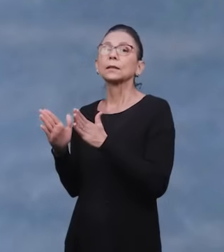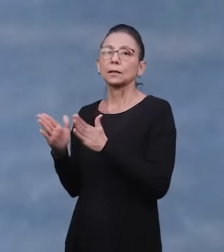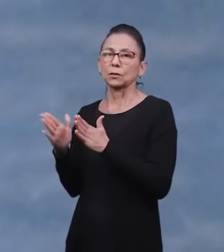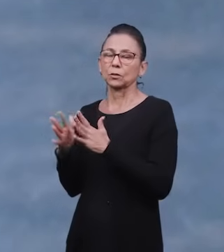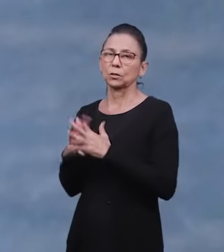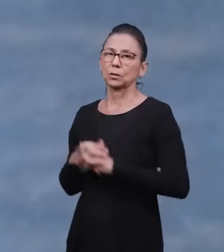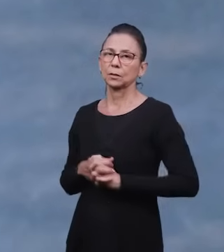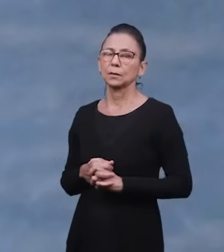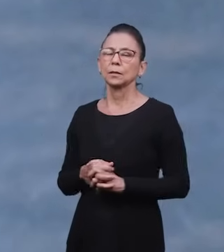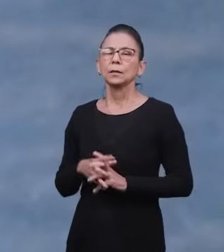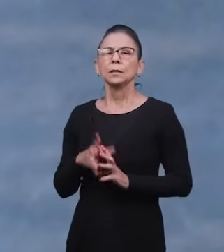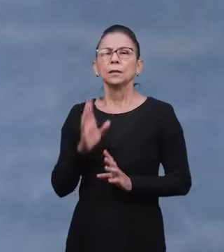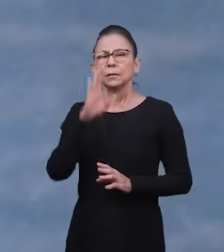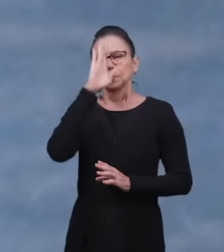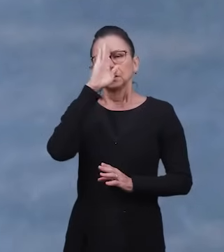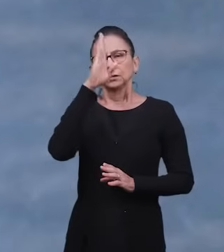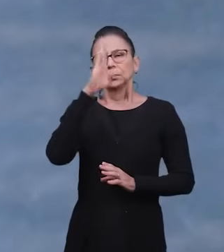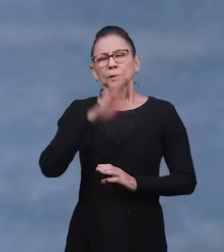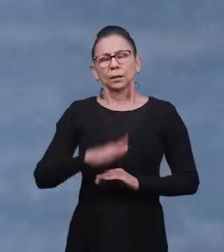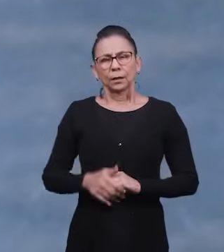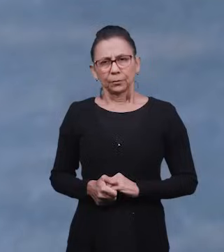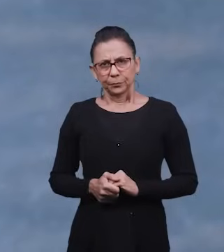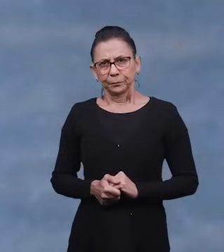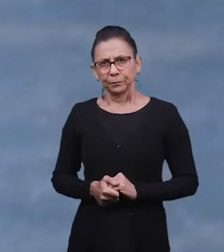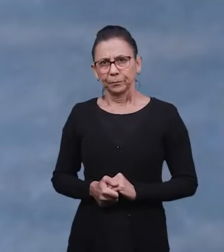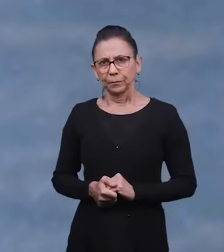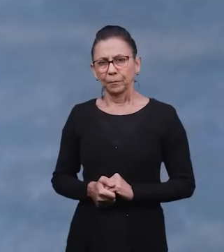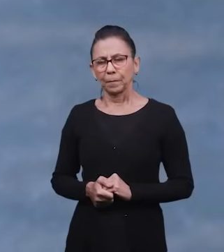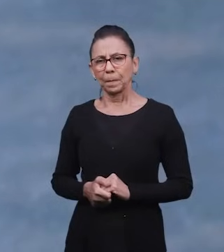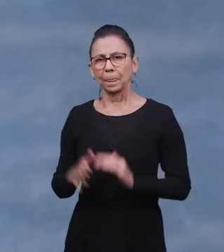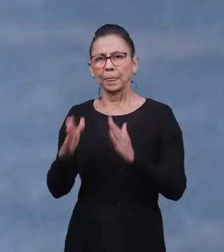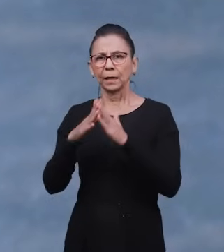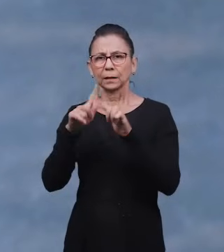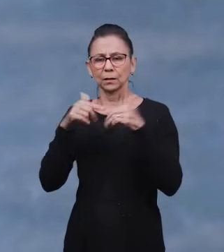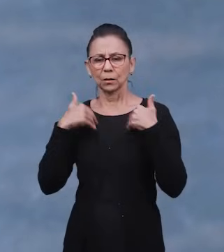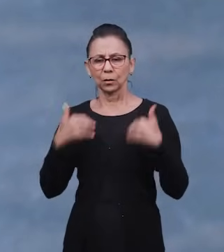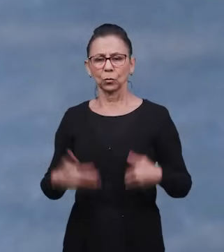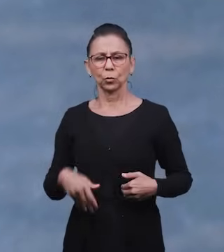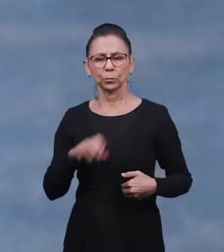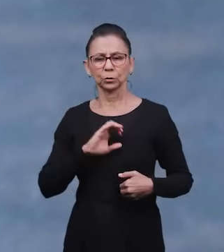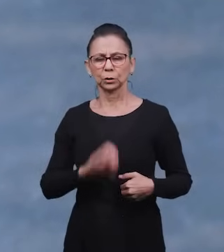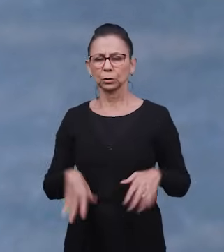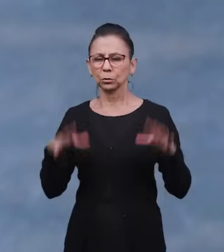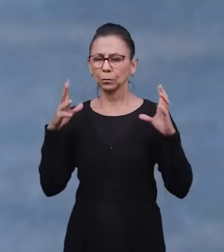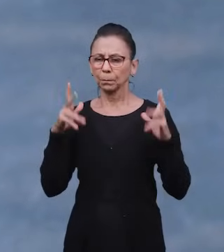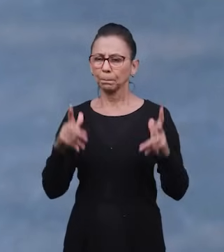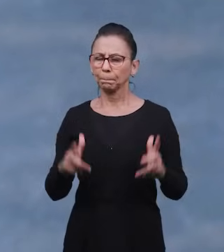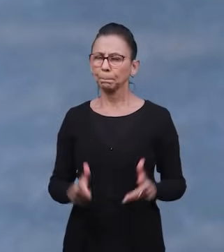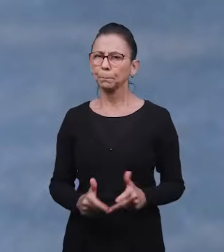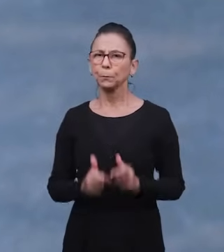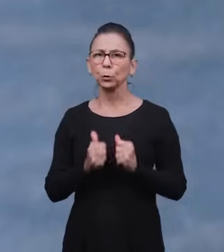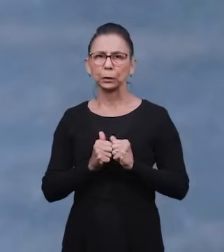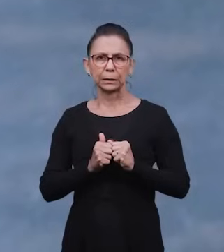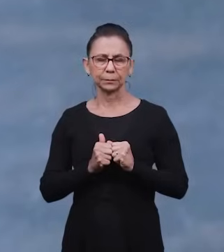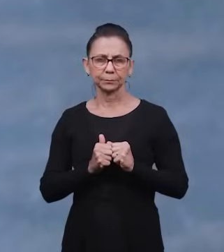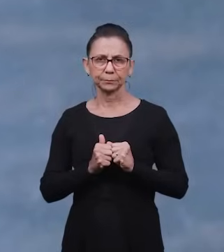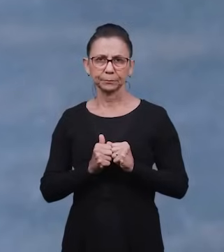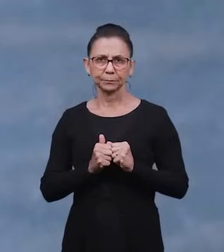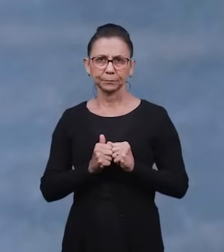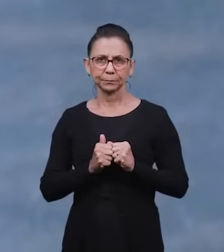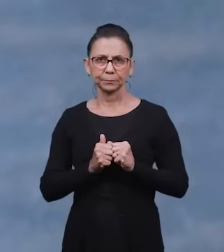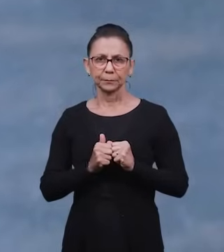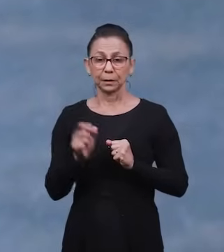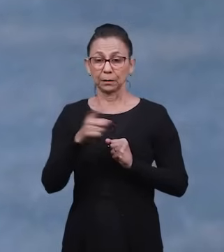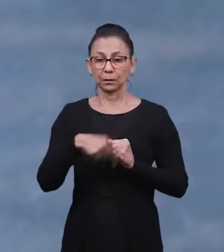então vamos ser bem pontuais nisso aí. A igreja é corpo de Cristo. Ela é santa, pura e imaculada, como igreja, como